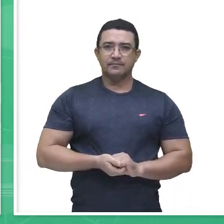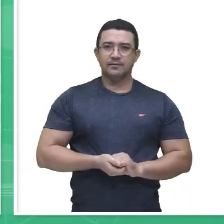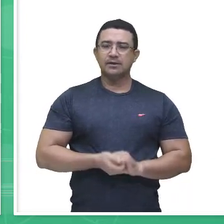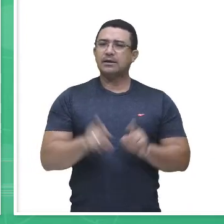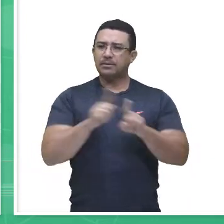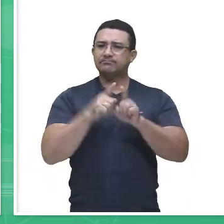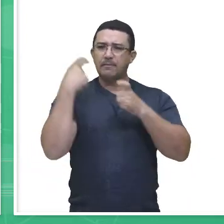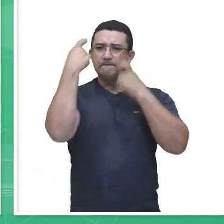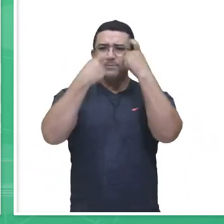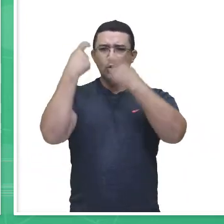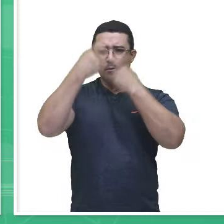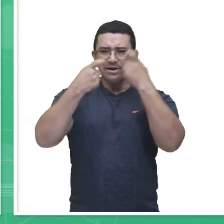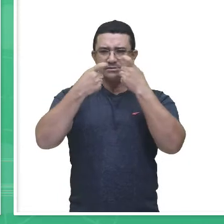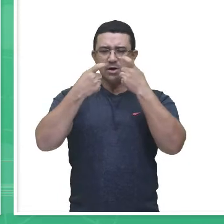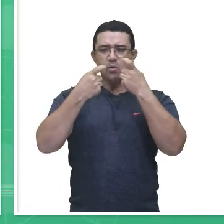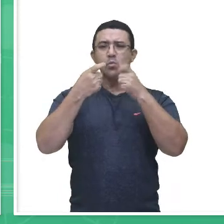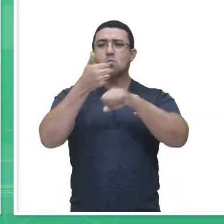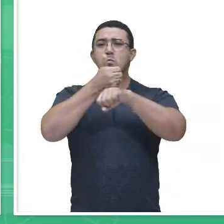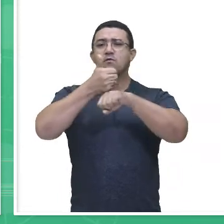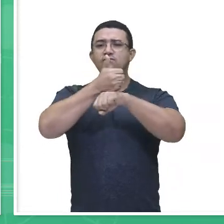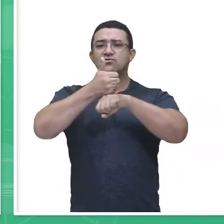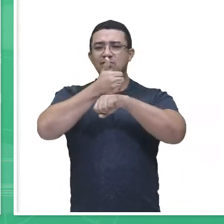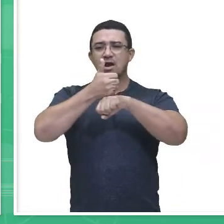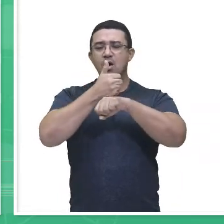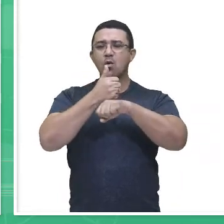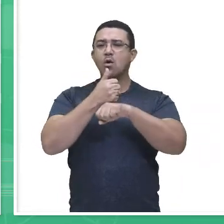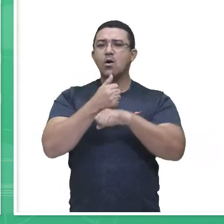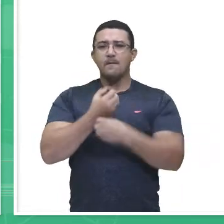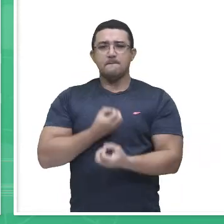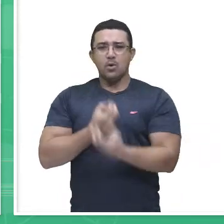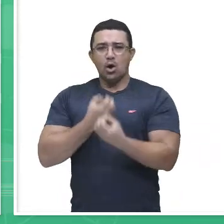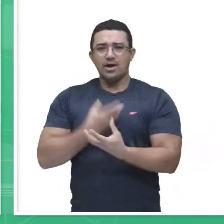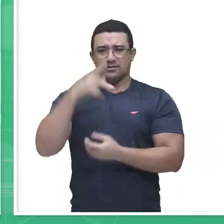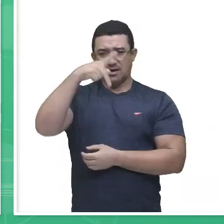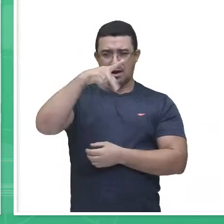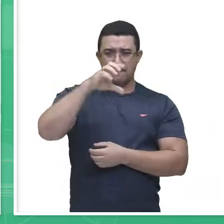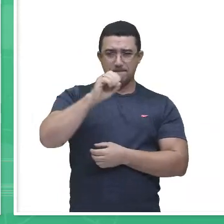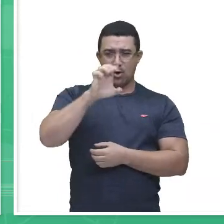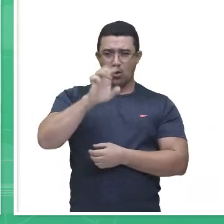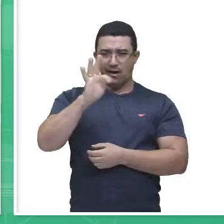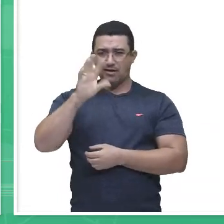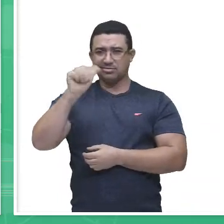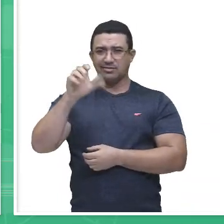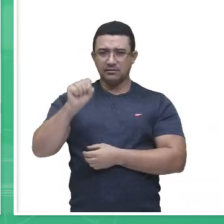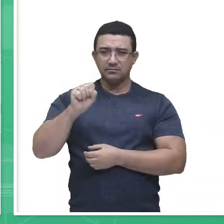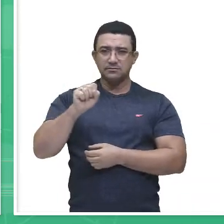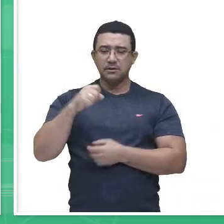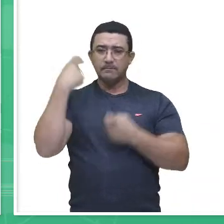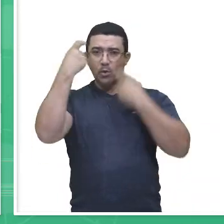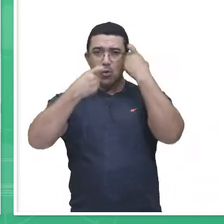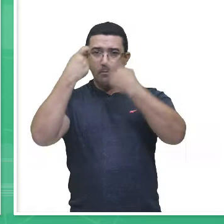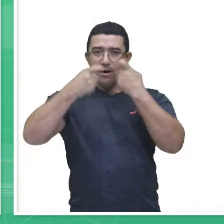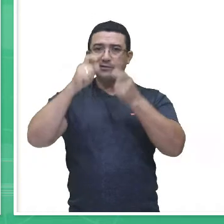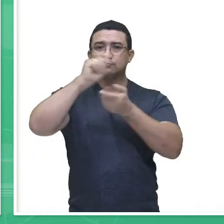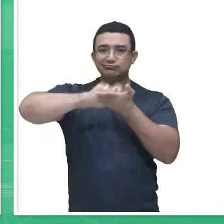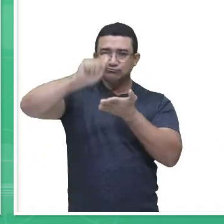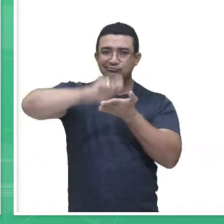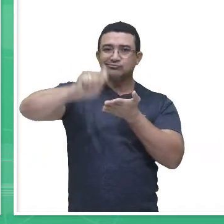a preocupação dos poetas e escritores com o passado nacional e com a nossa